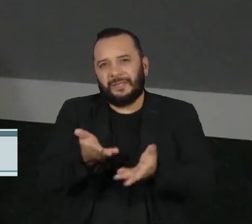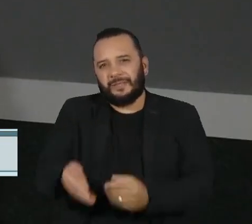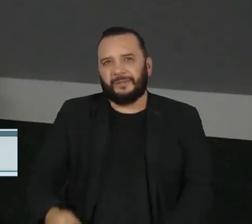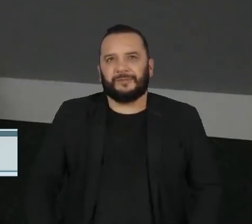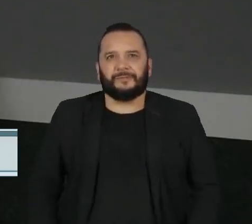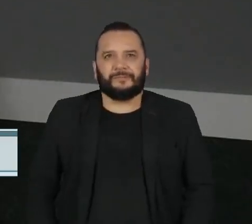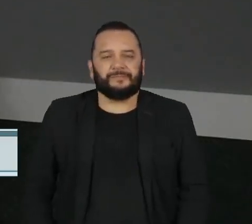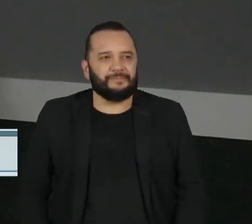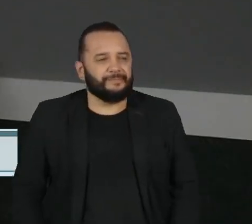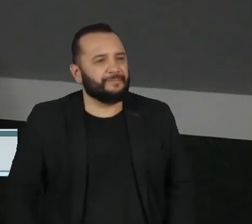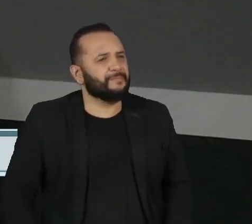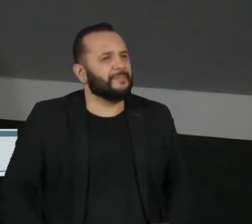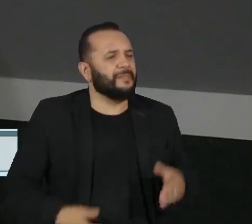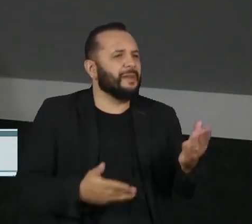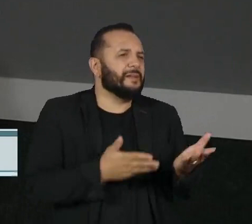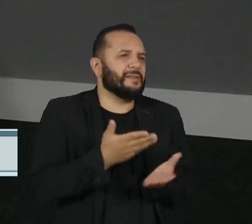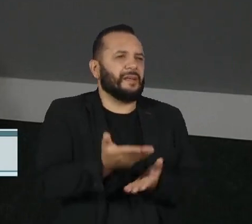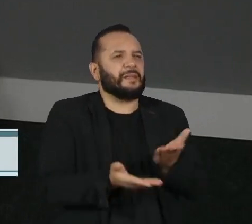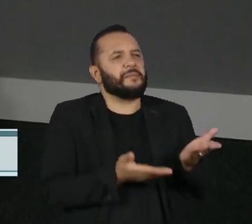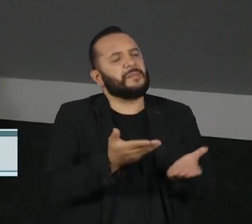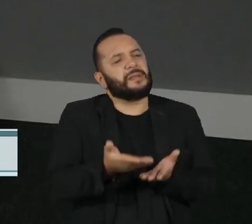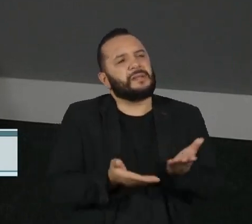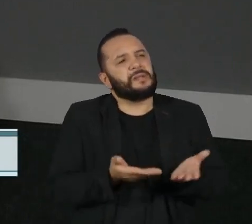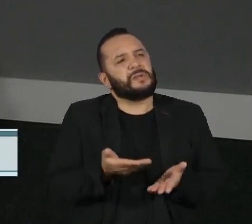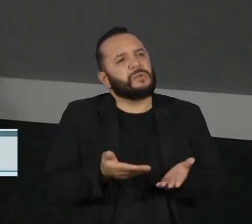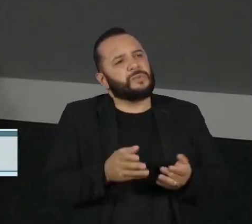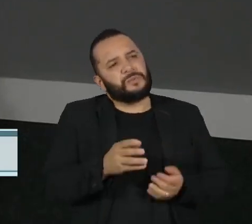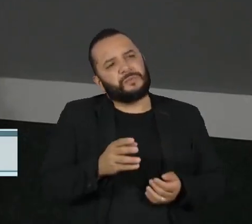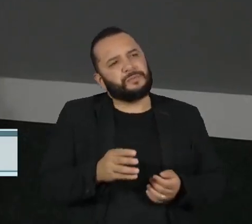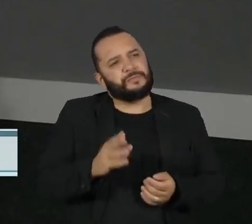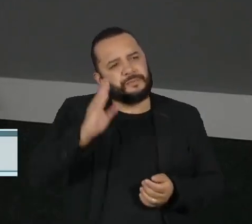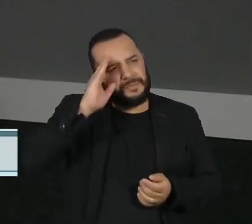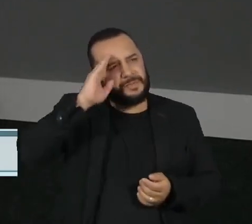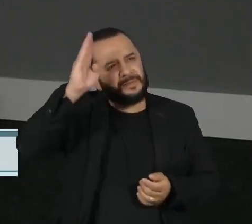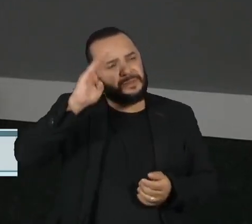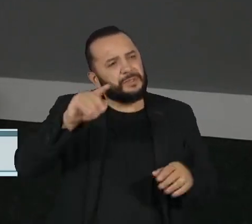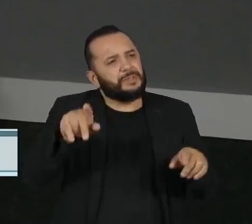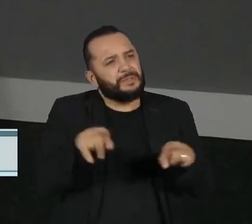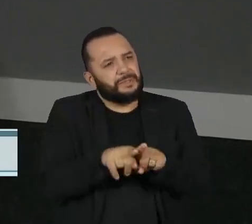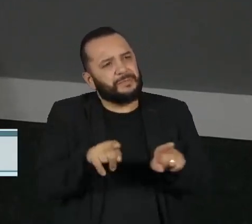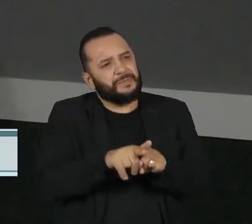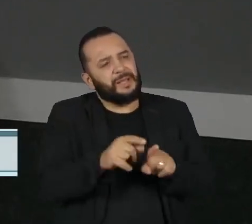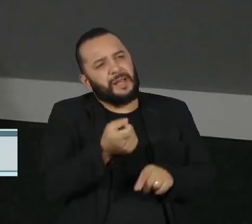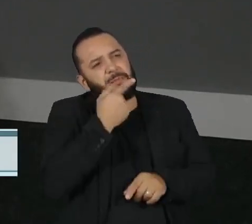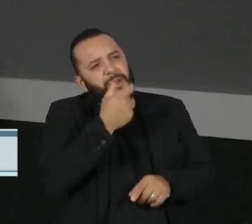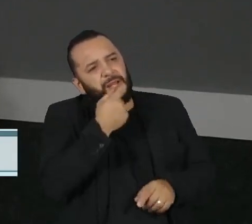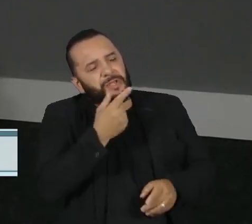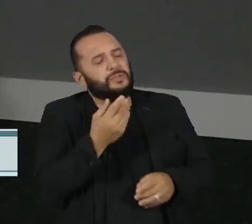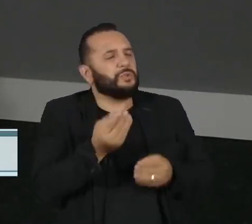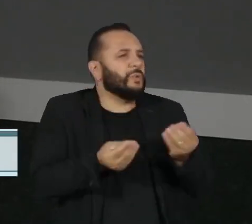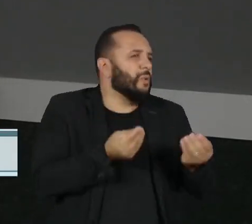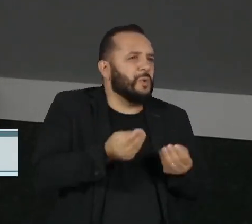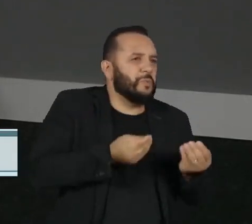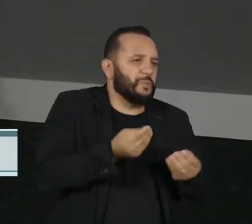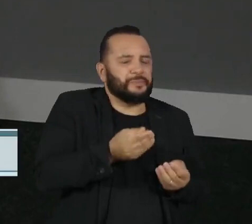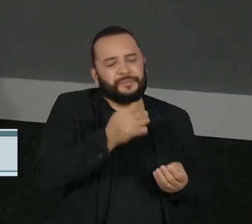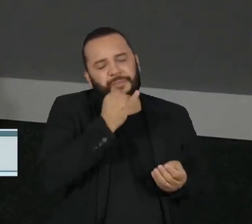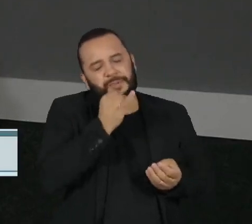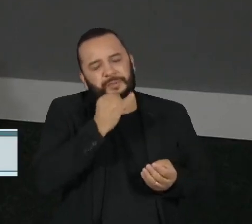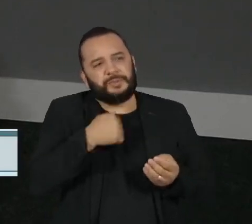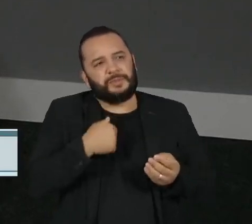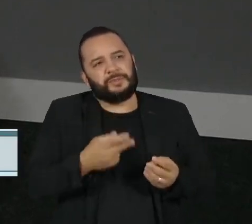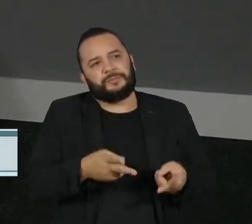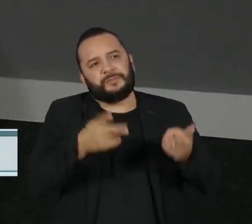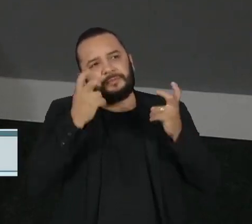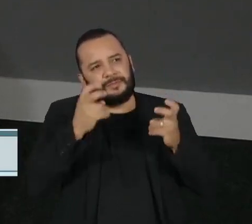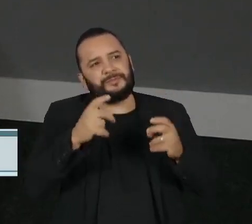relação aos tratamentos possíveis e principalmente a prescrição de medicamentos, que a gente também nota